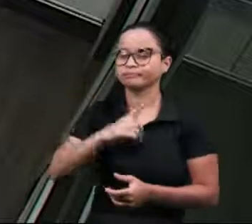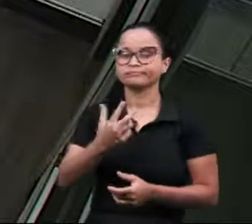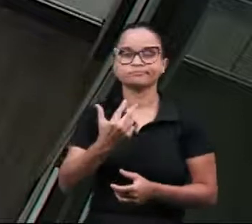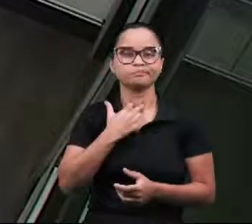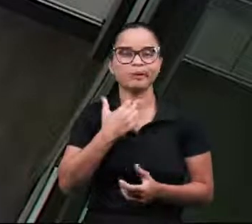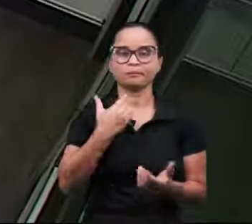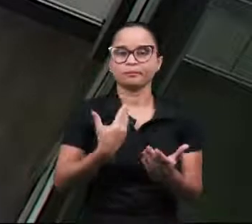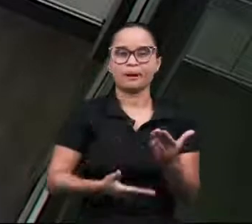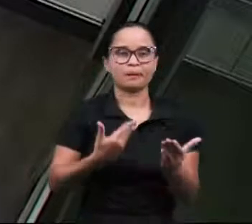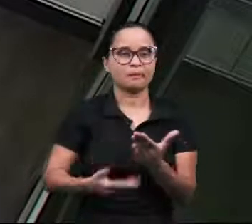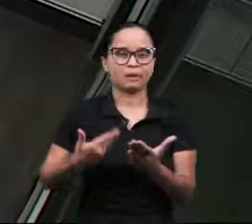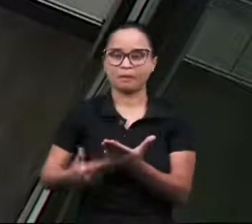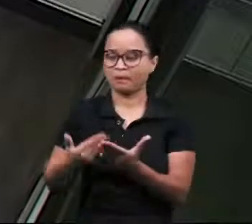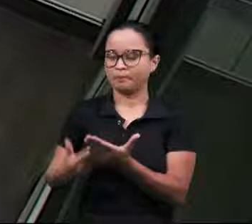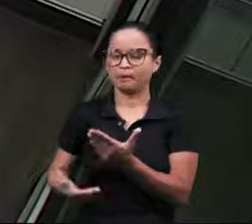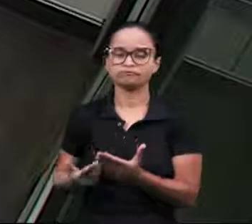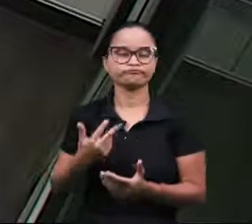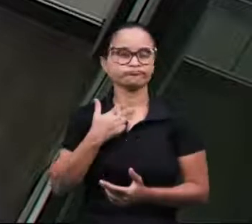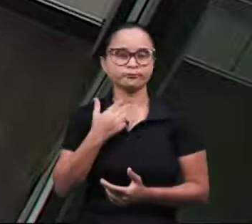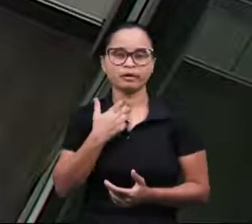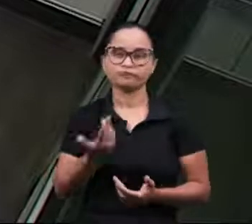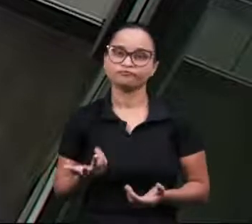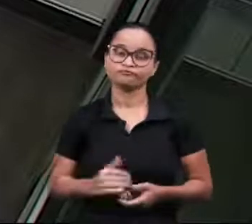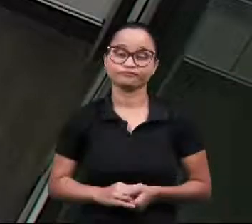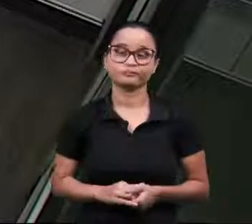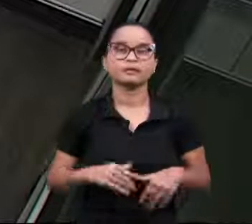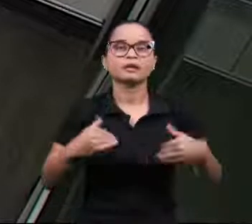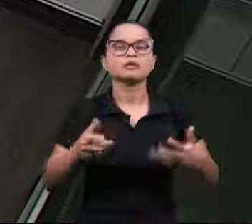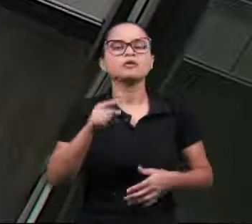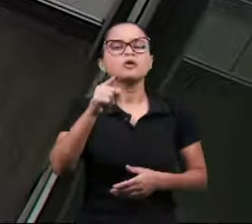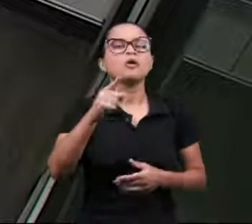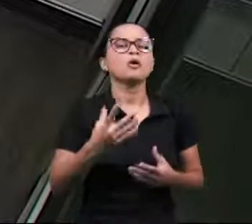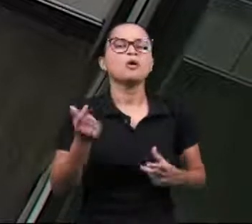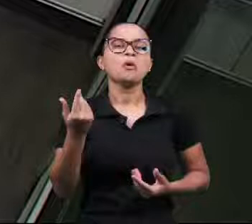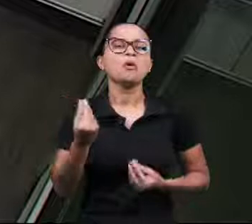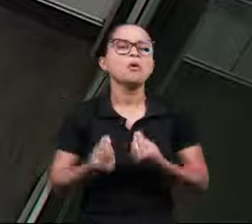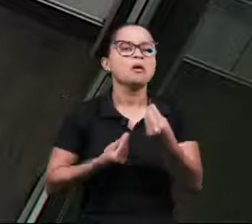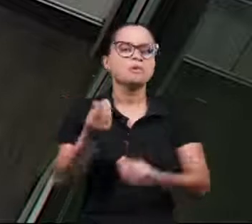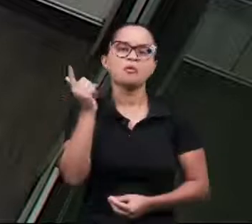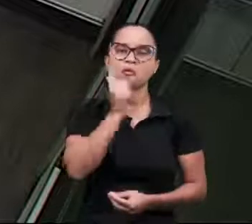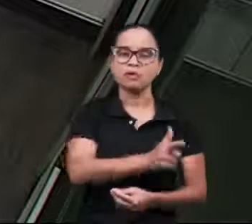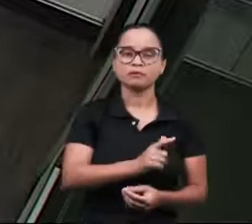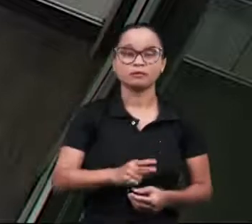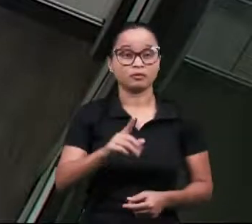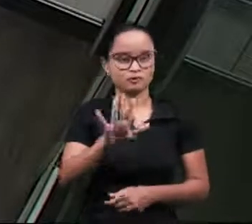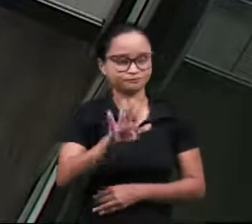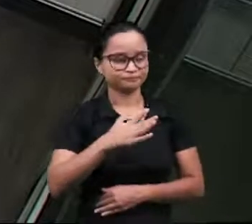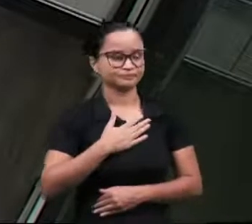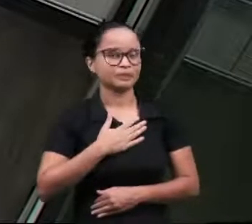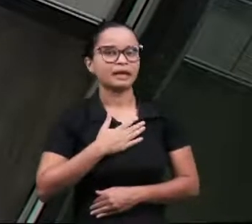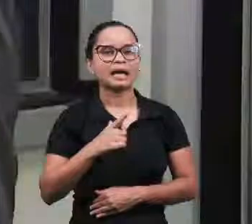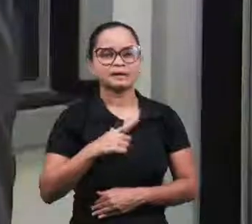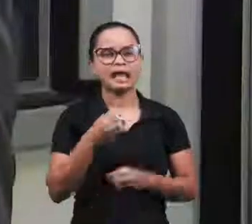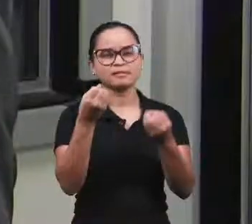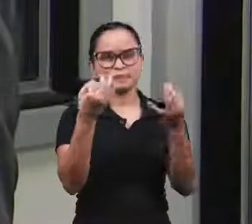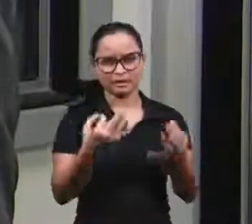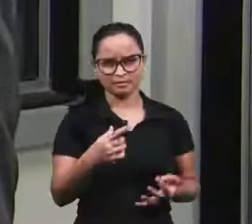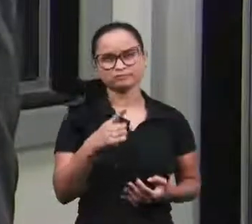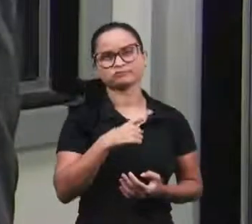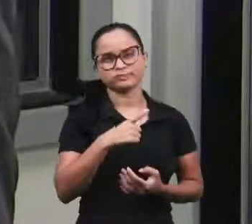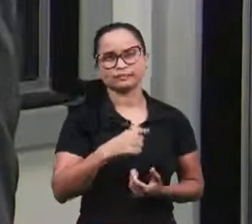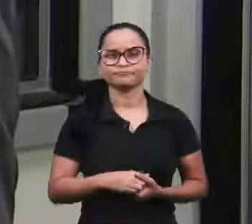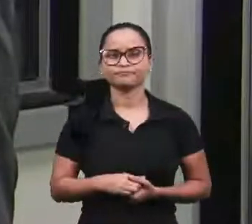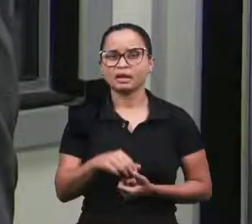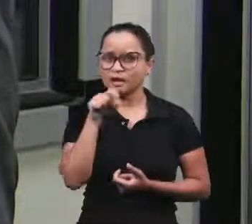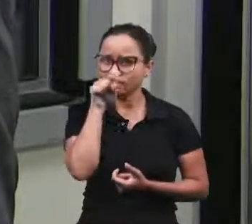senhor assimilou isso? Tem uma explicação. Do senhor? Tem uma explicação. Aquilo que você pensa